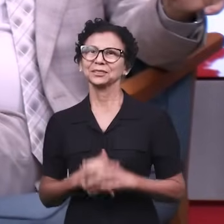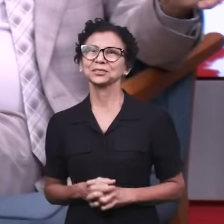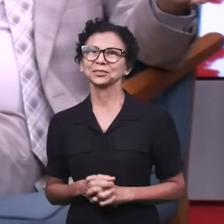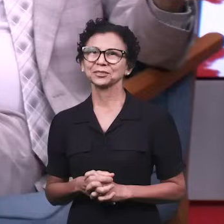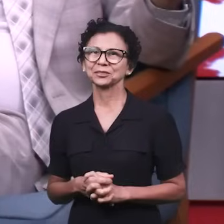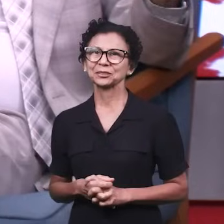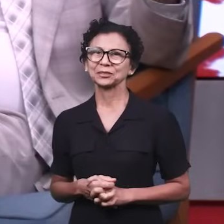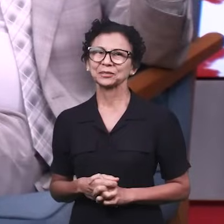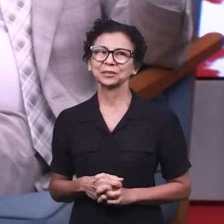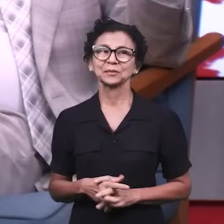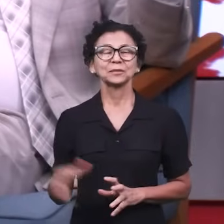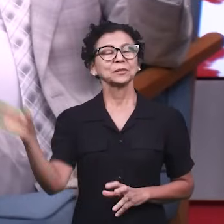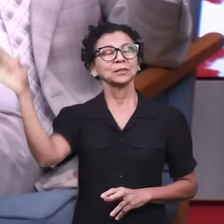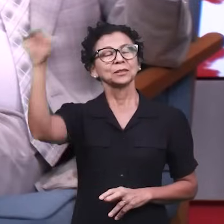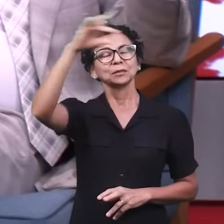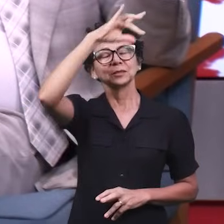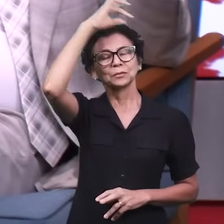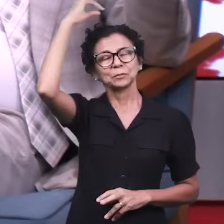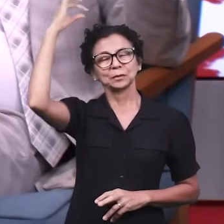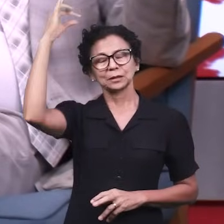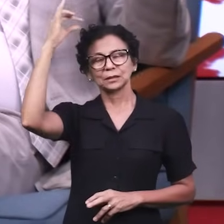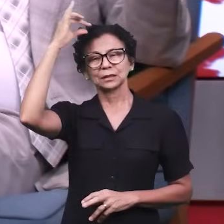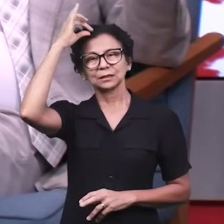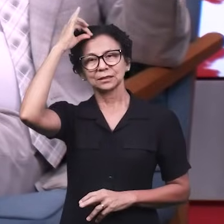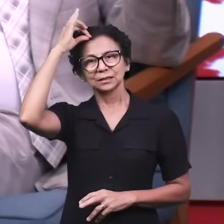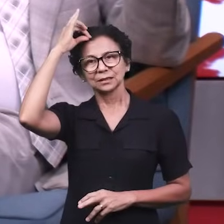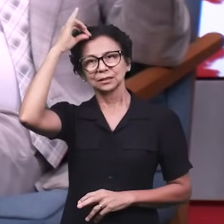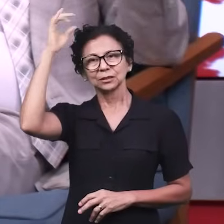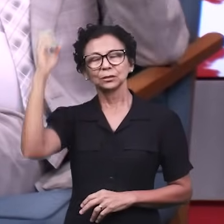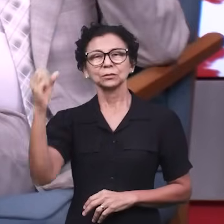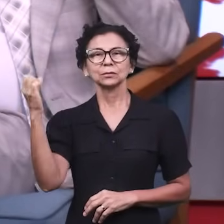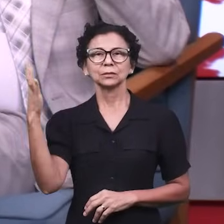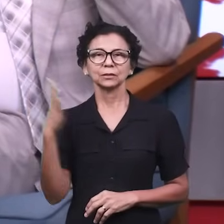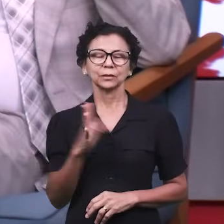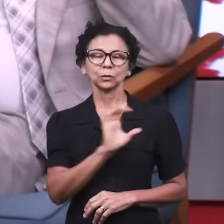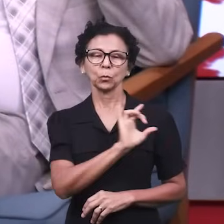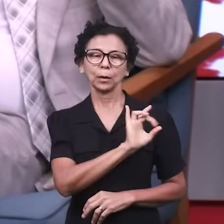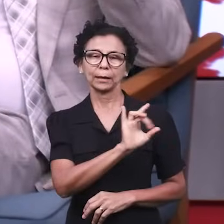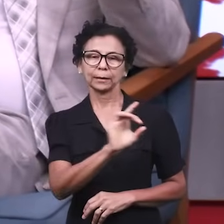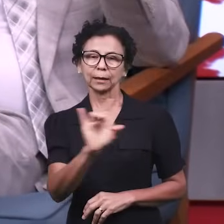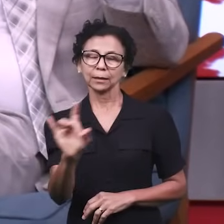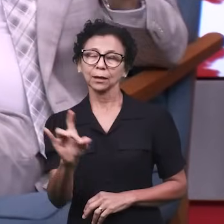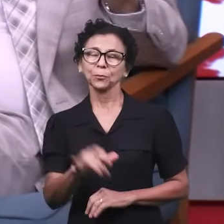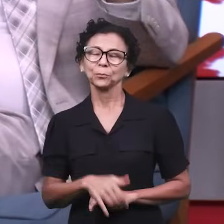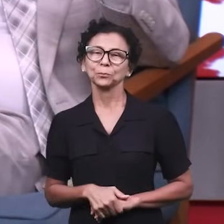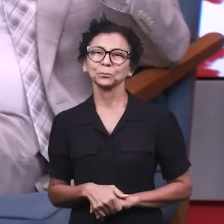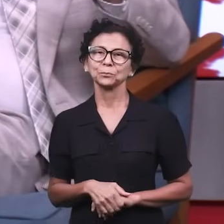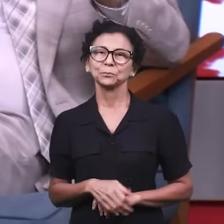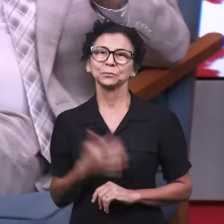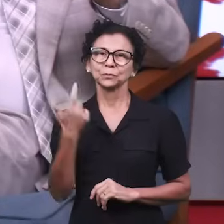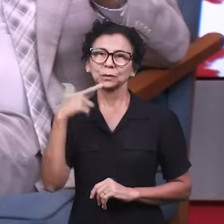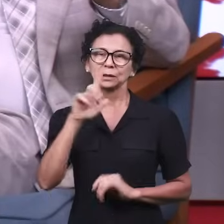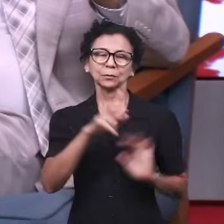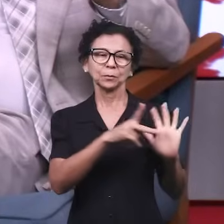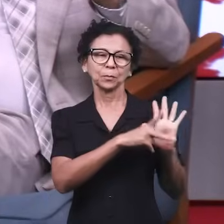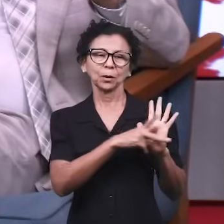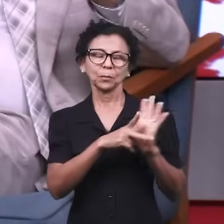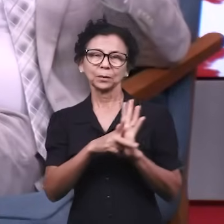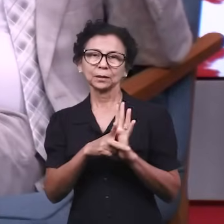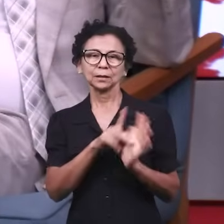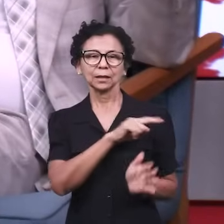estranha, mas o Espírito Santo deu a interpretação na língua de cada um. É isso que Paulo descreve